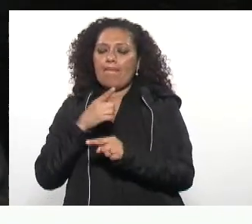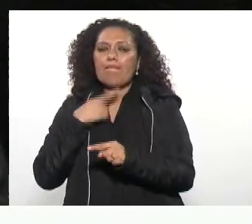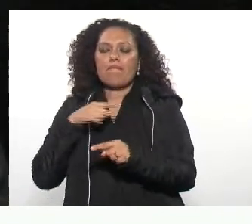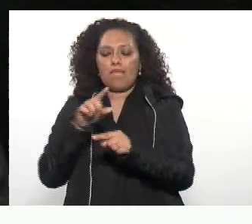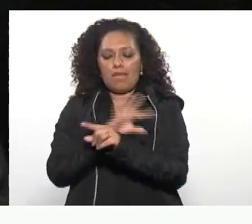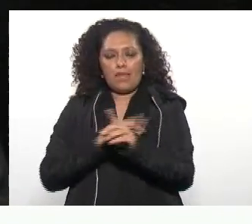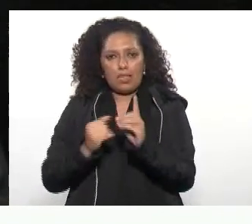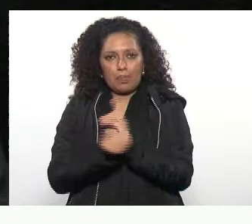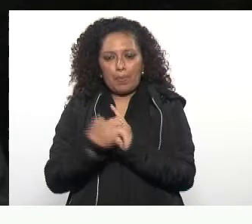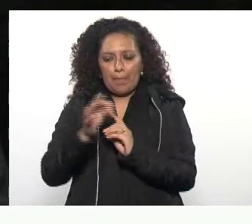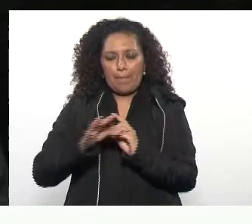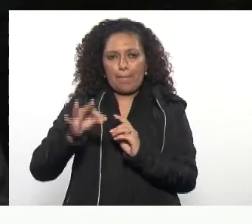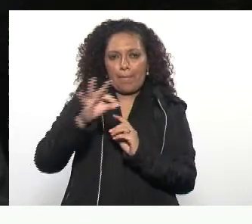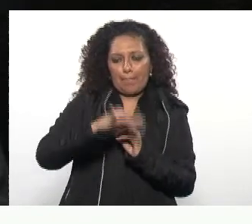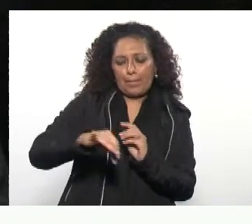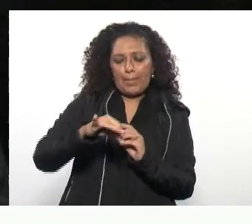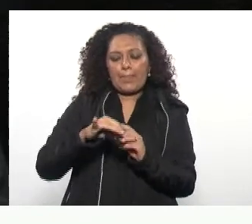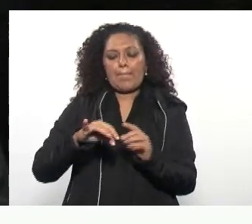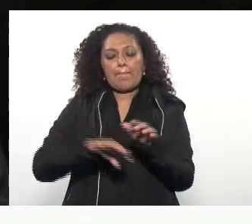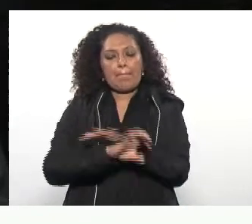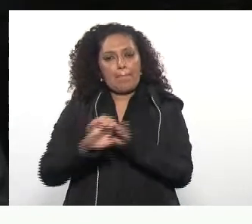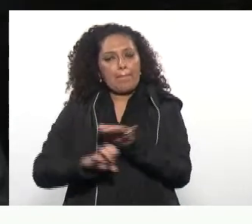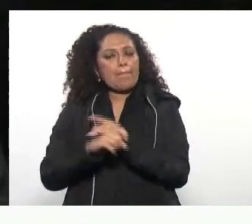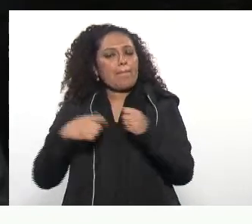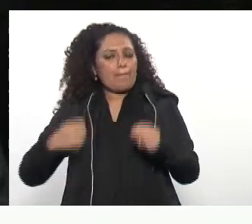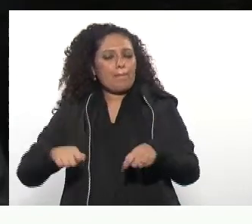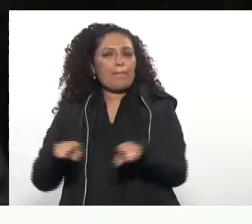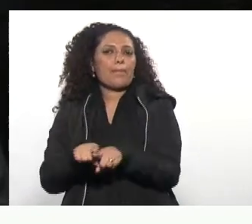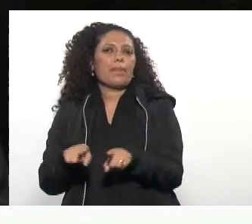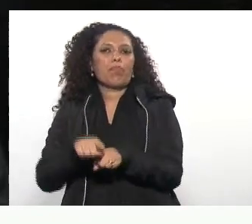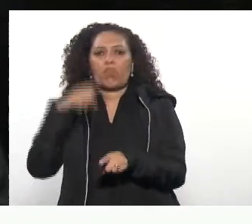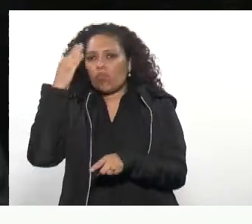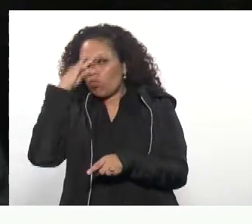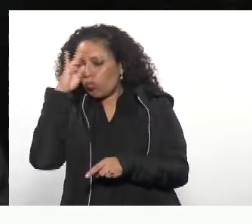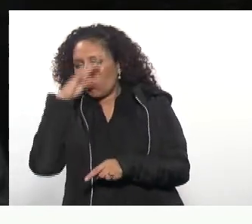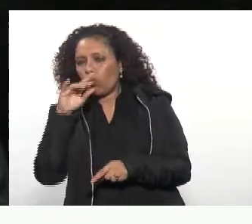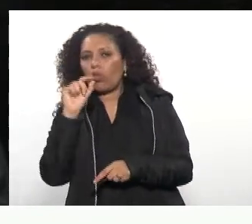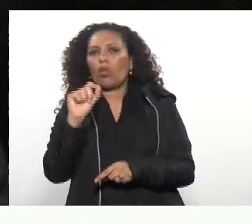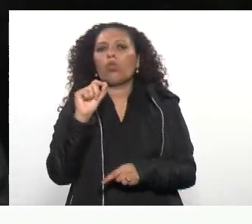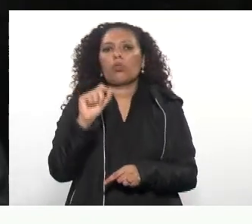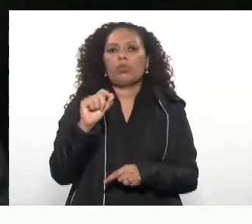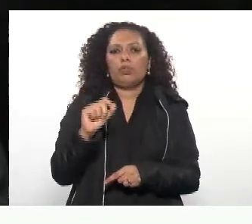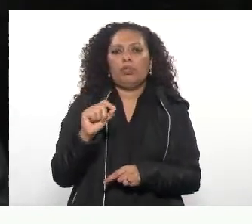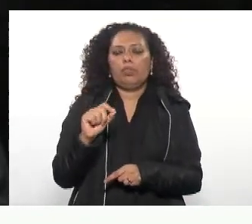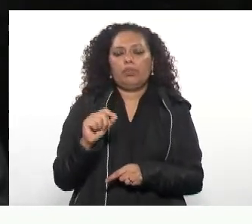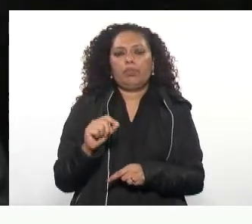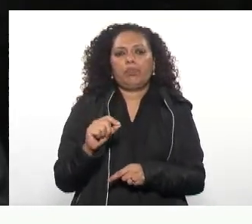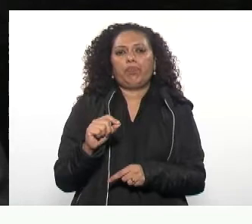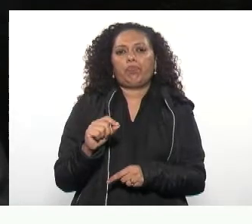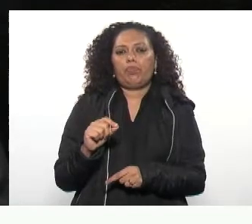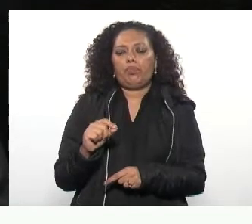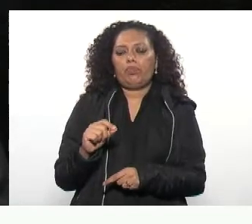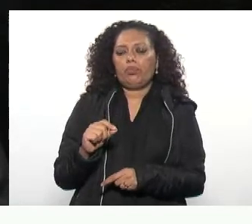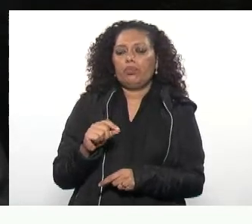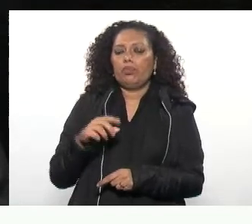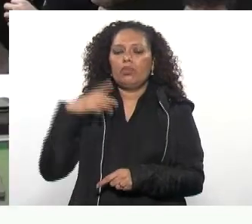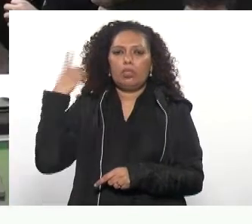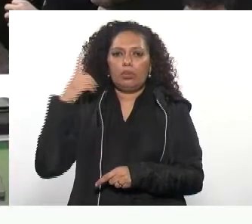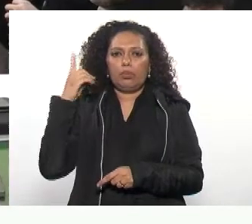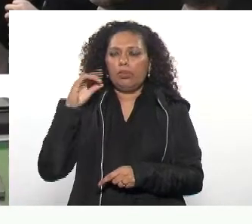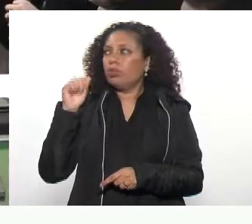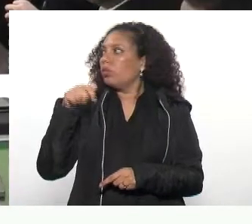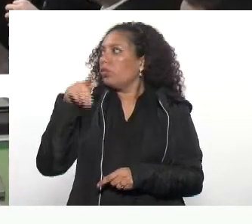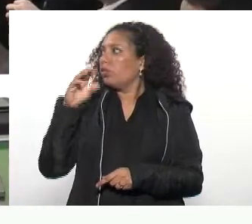empresas têm que ter isso em mente também, para a gente garantir a saúde dos deputados Tiago Pampolha, membro